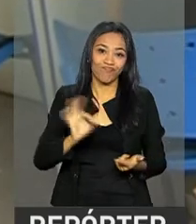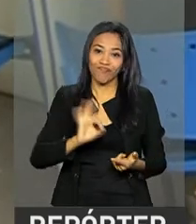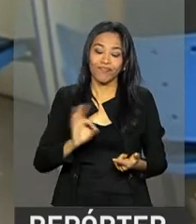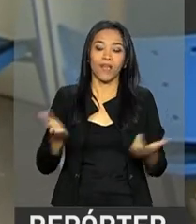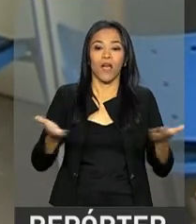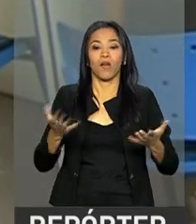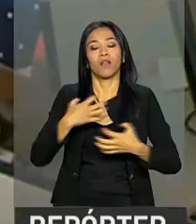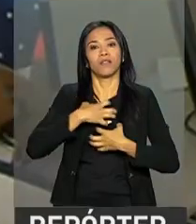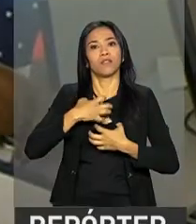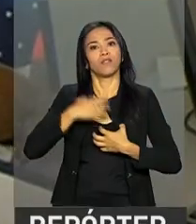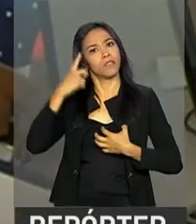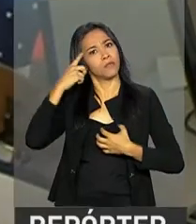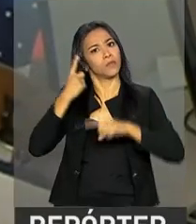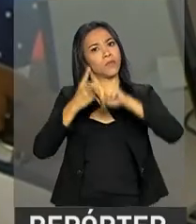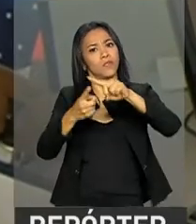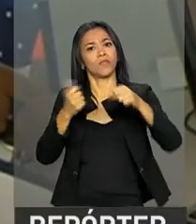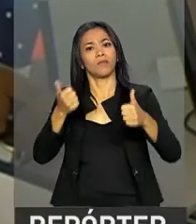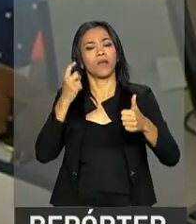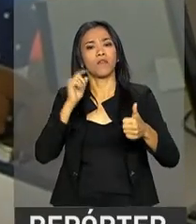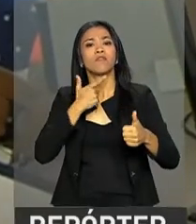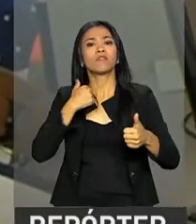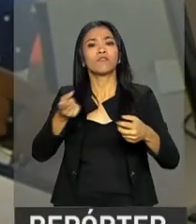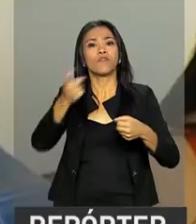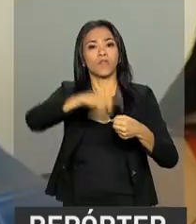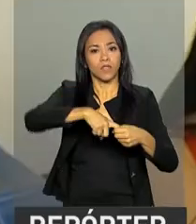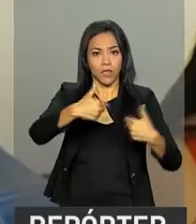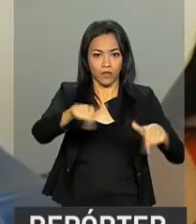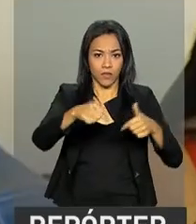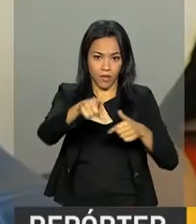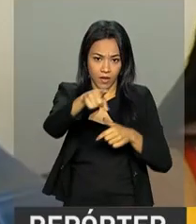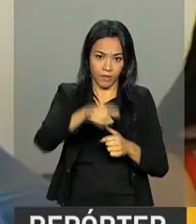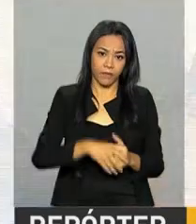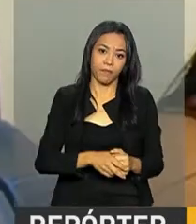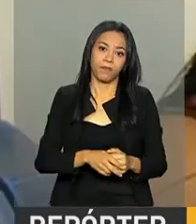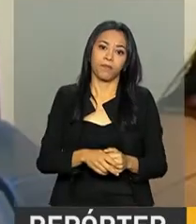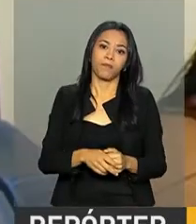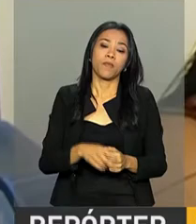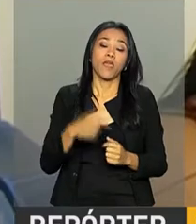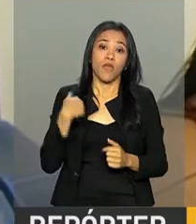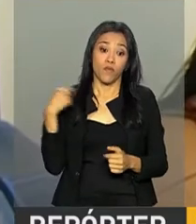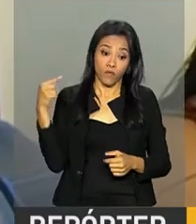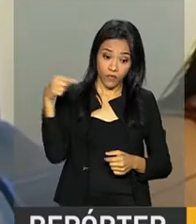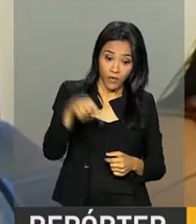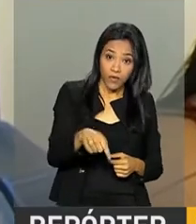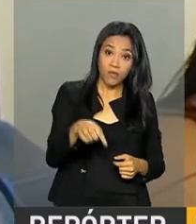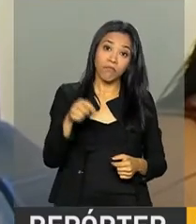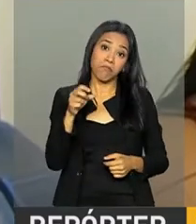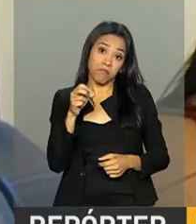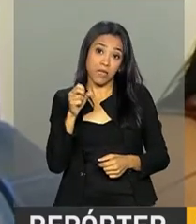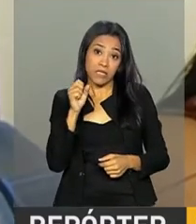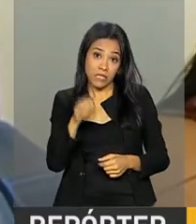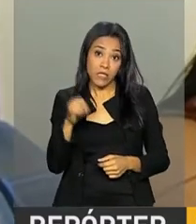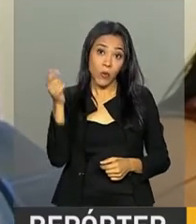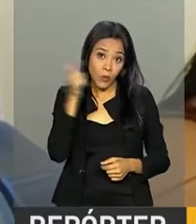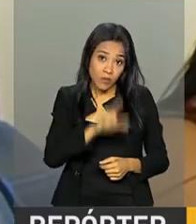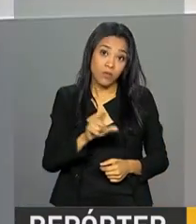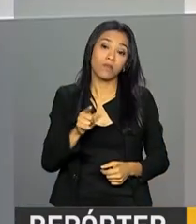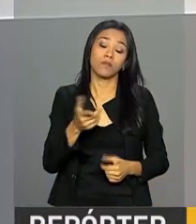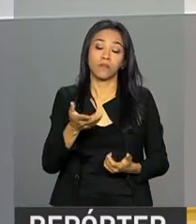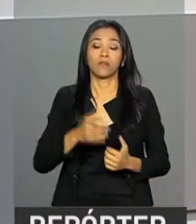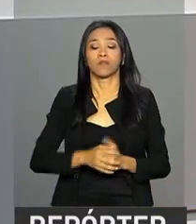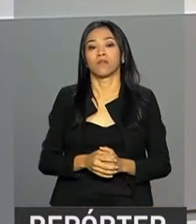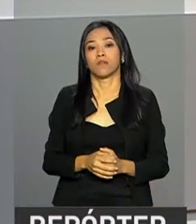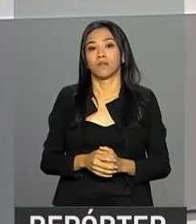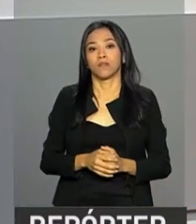sente mais otimista para voltar ao mercado de trabalho o que aumentou a fé vim aqui pra ver se eu acho algo mais rápido